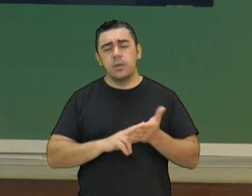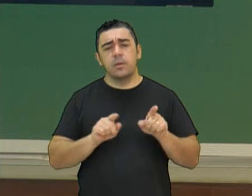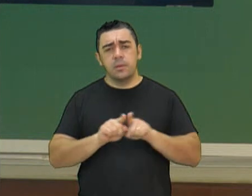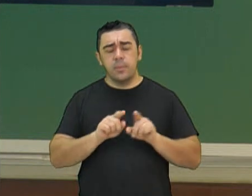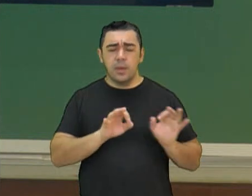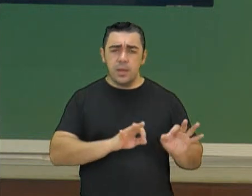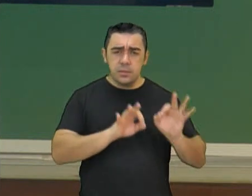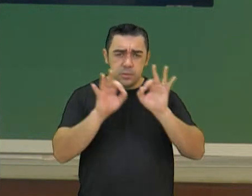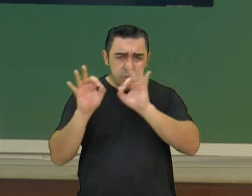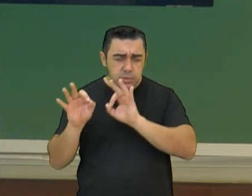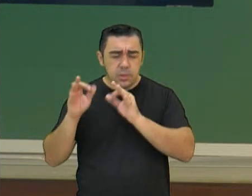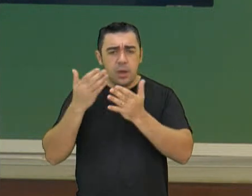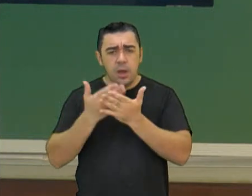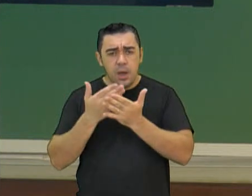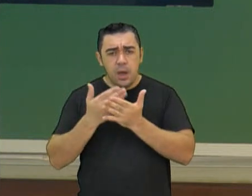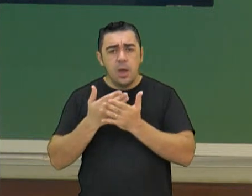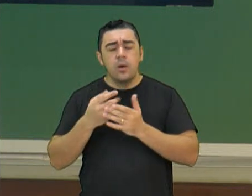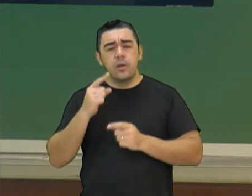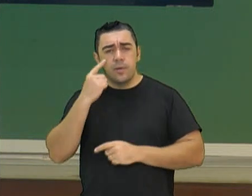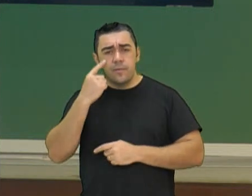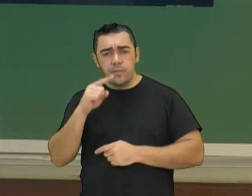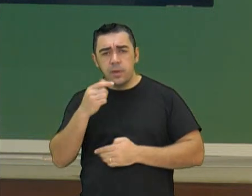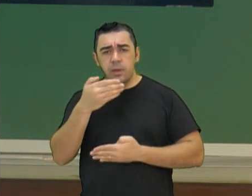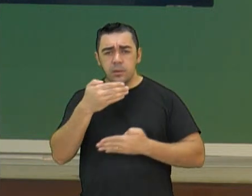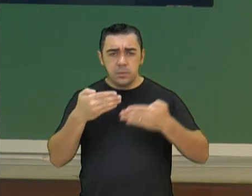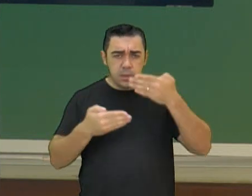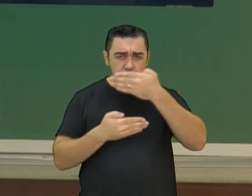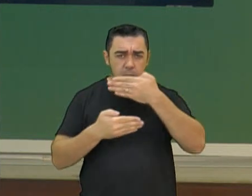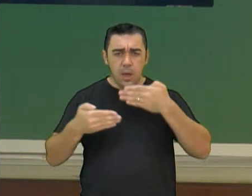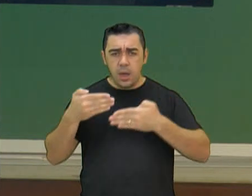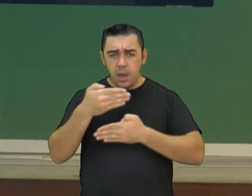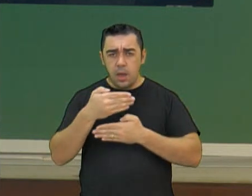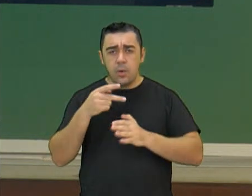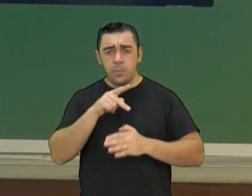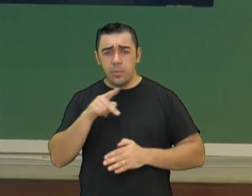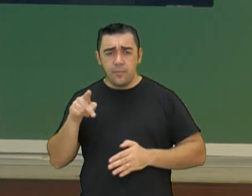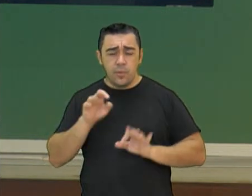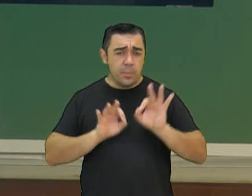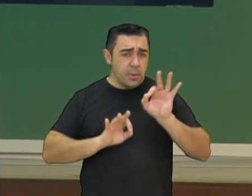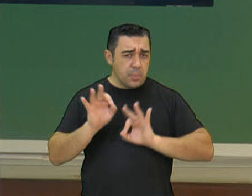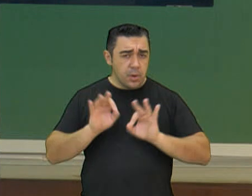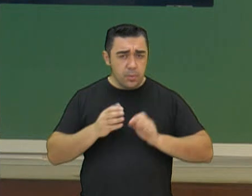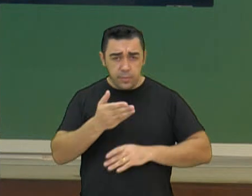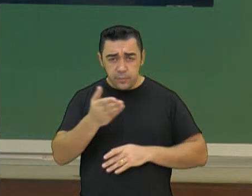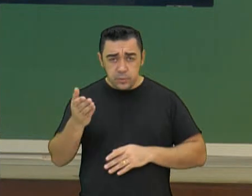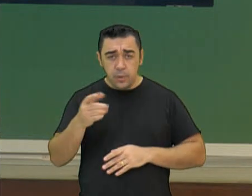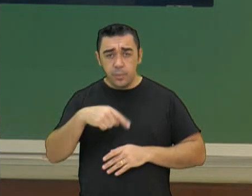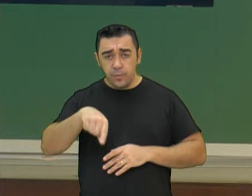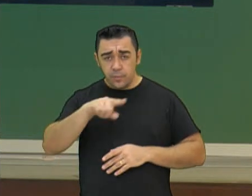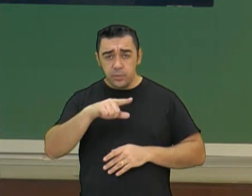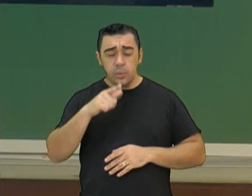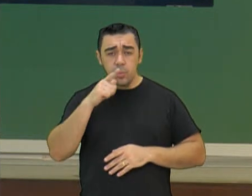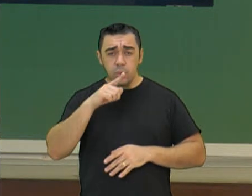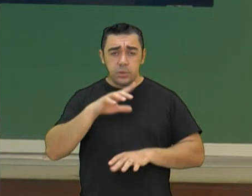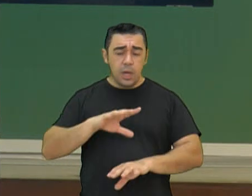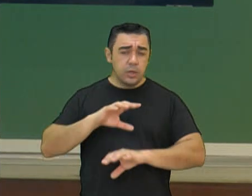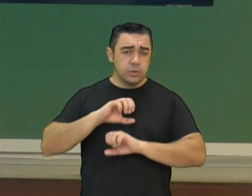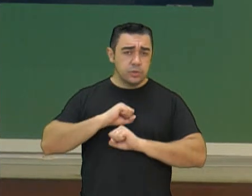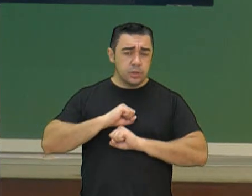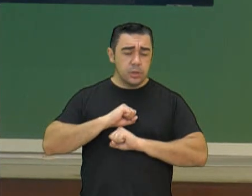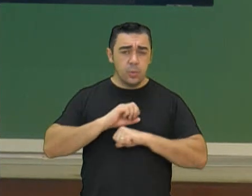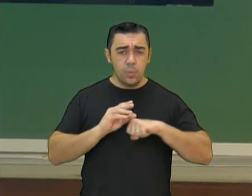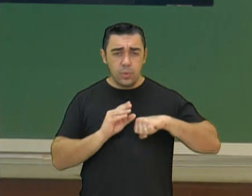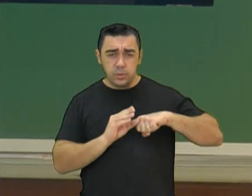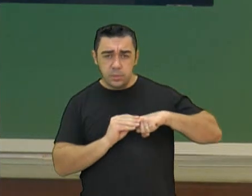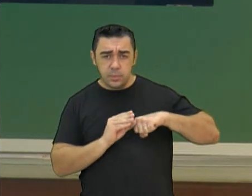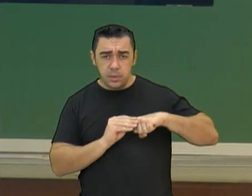e reler os slides apresentados pelos professores. Né? São formas aí de vocês estarem se apropriando desses saberes historicamente